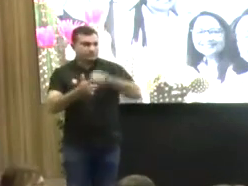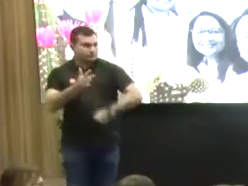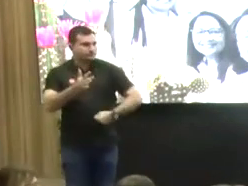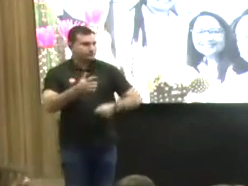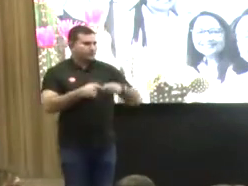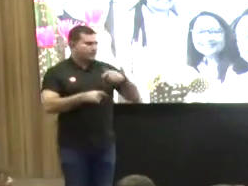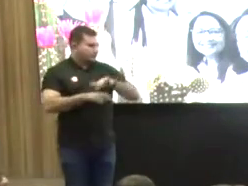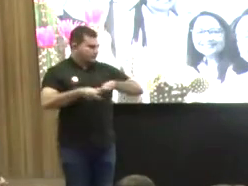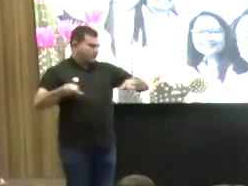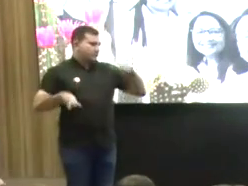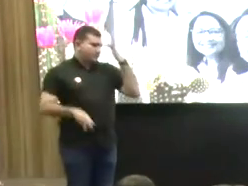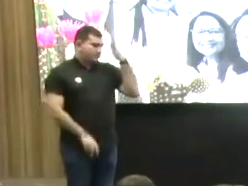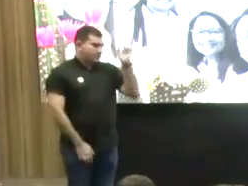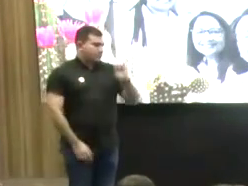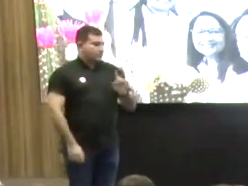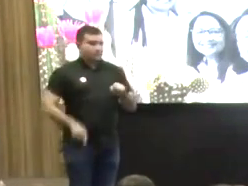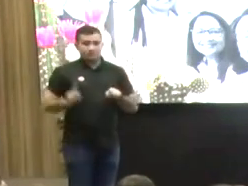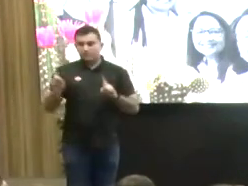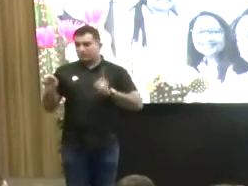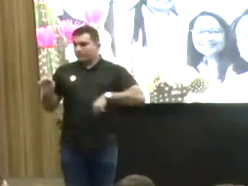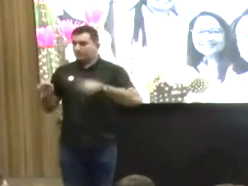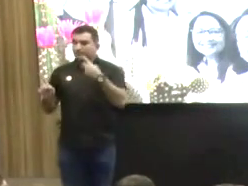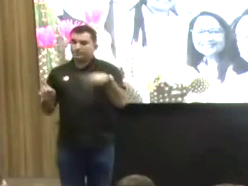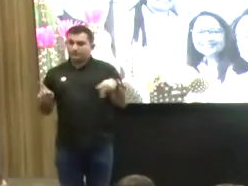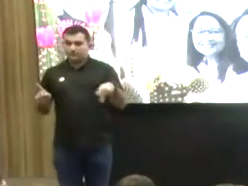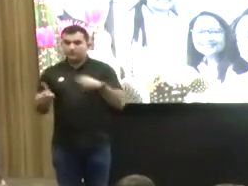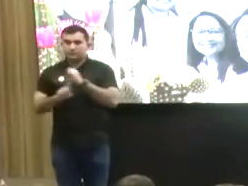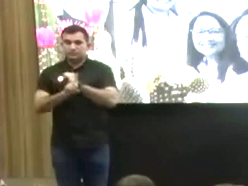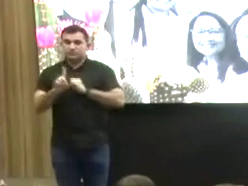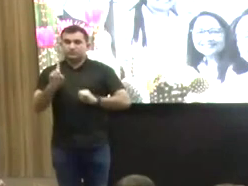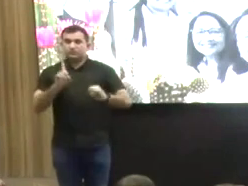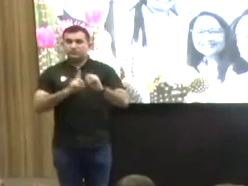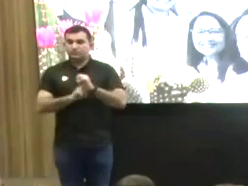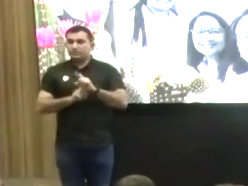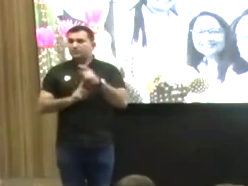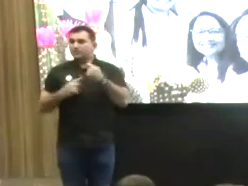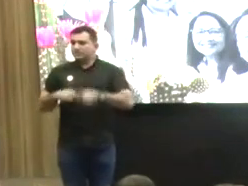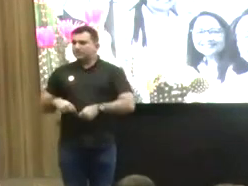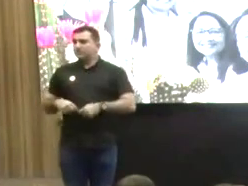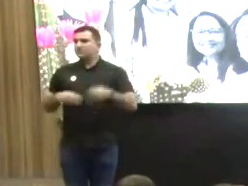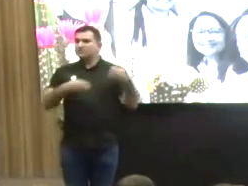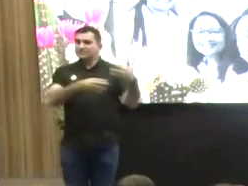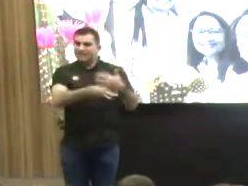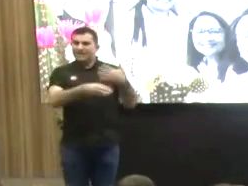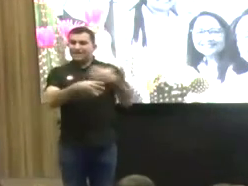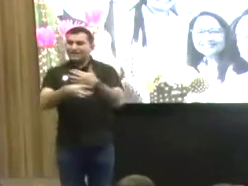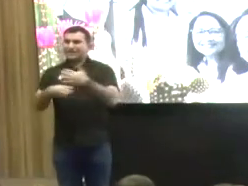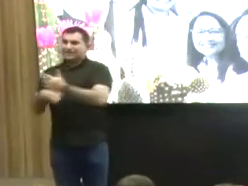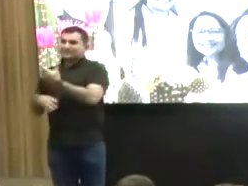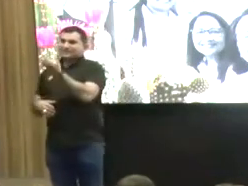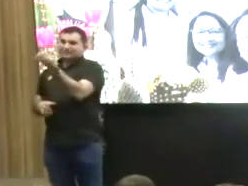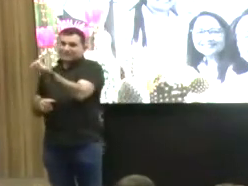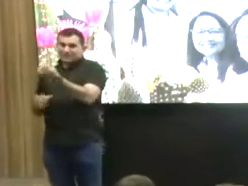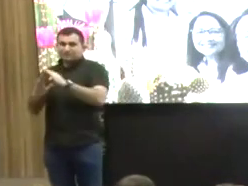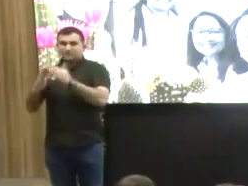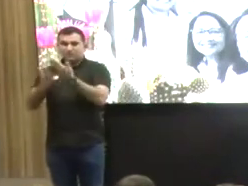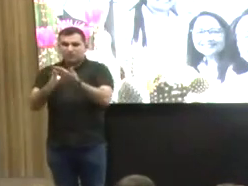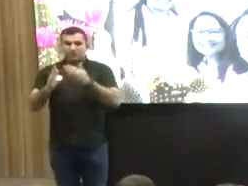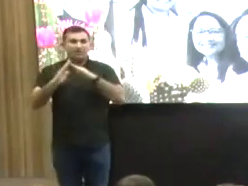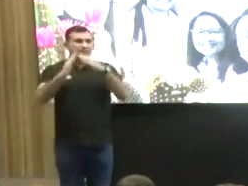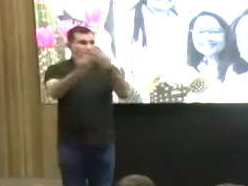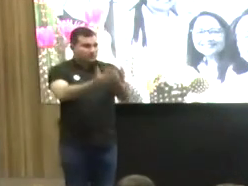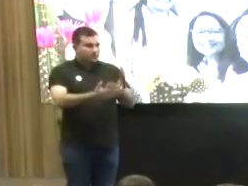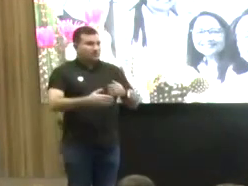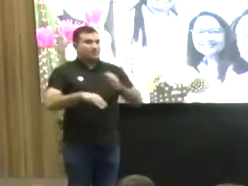é fácil, porque quando você é um professor de sociologia que tem que trabalhar em mais de um município e em 6 escolas para compor uma